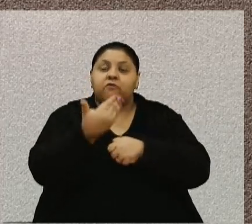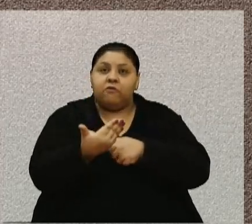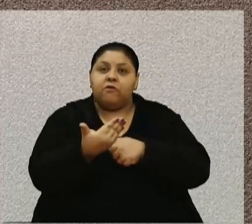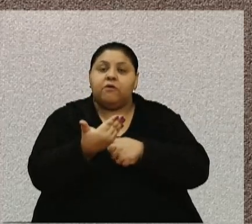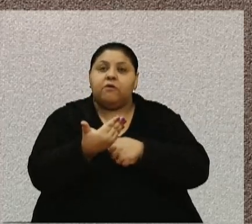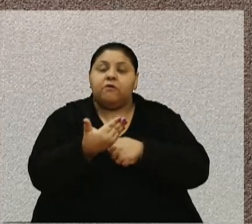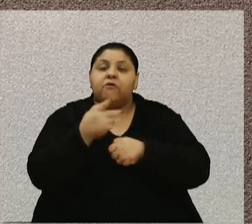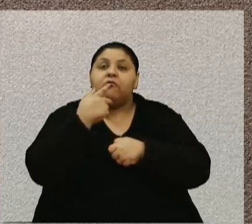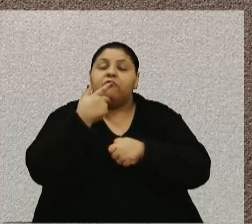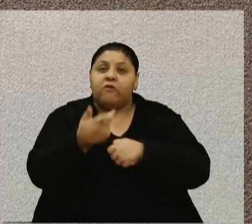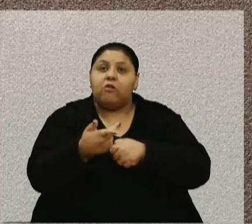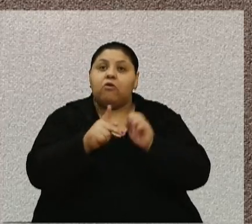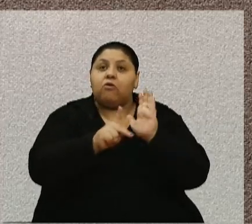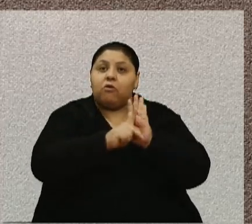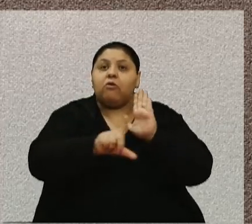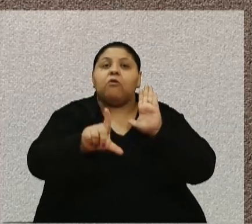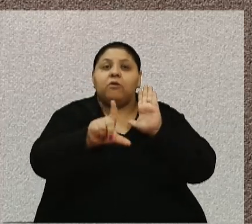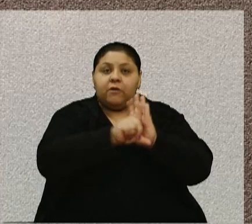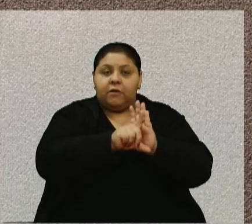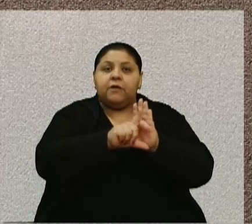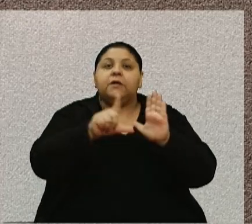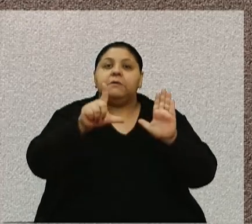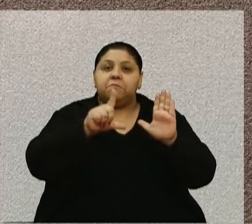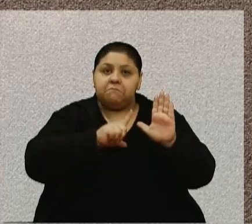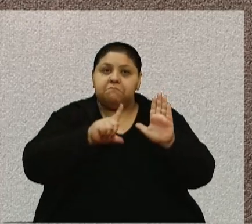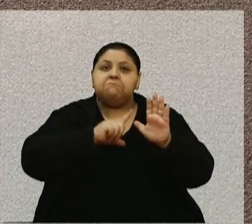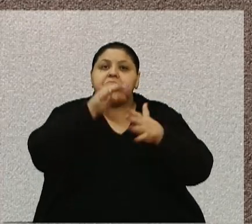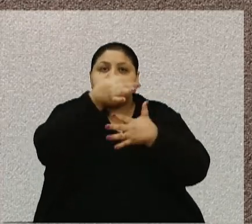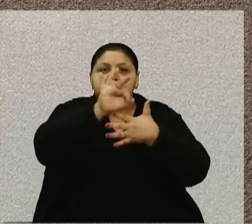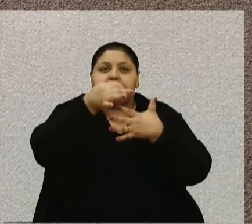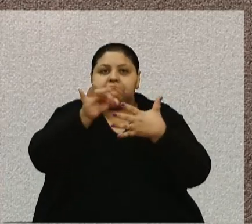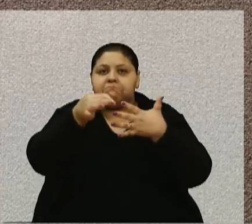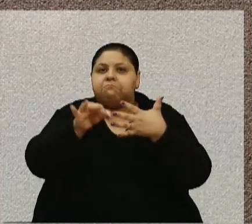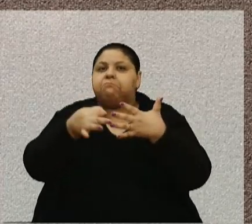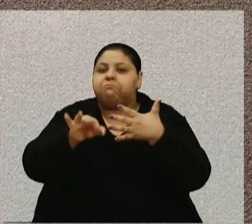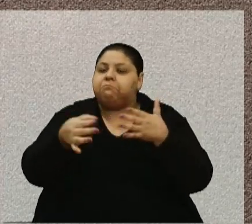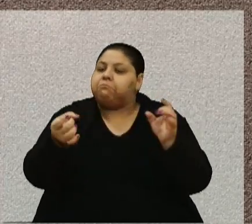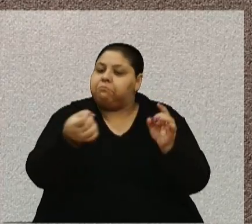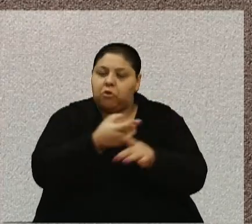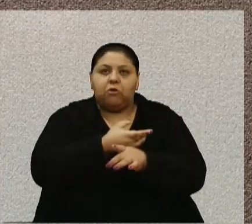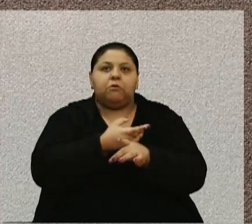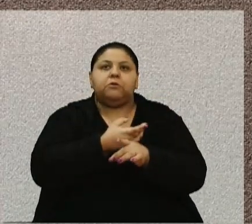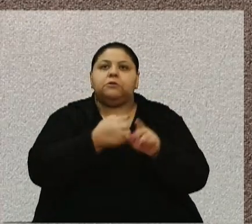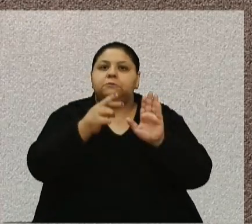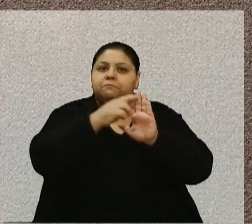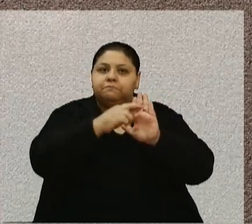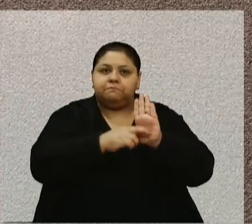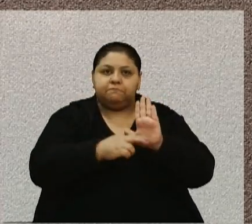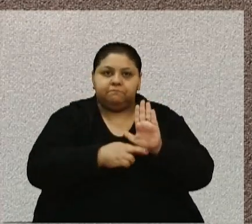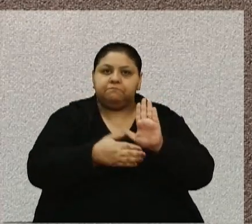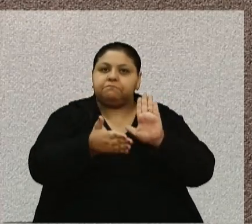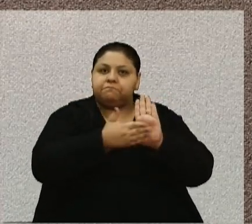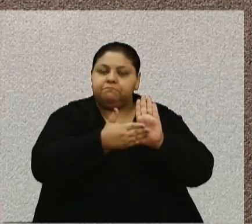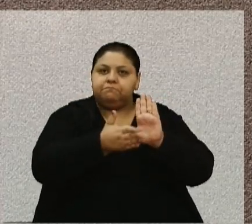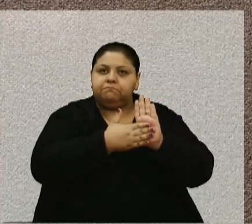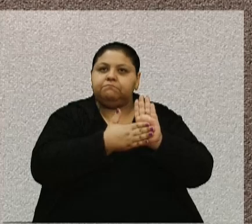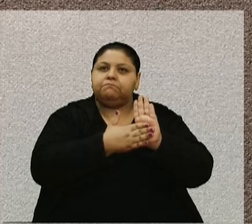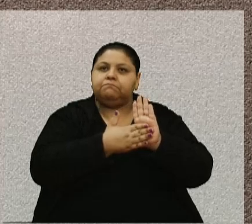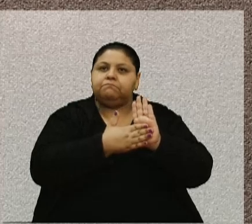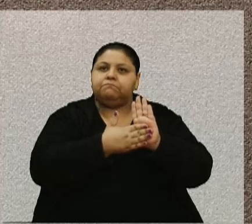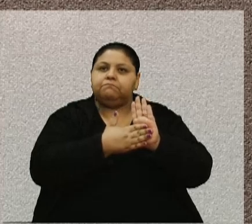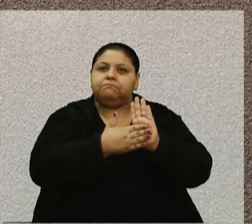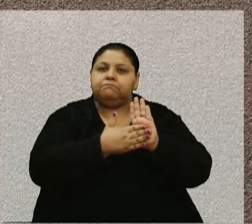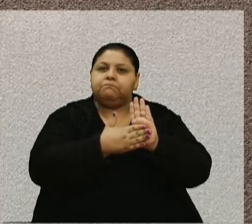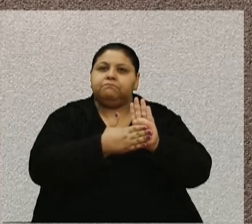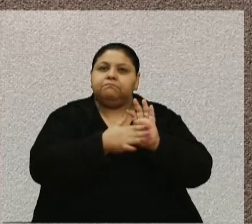de que o projeto de lei alcança viabilidade e preenche os requisitos e exigências legais à sua propositura, de